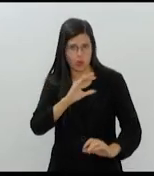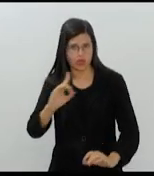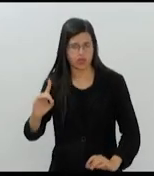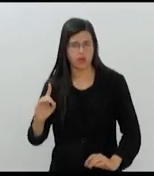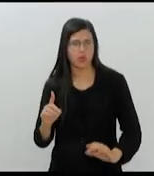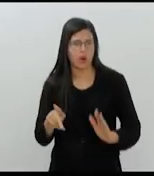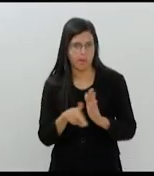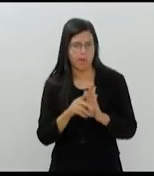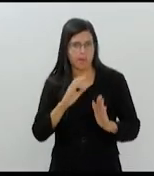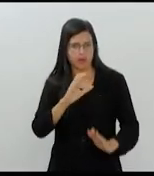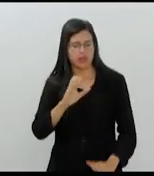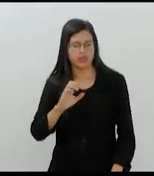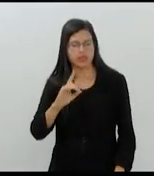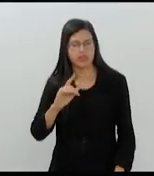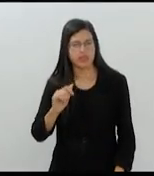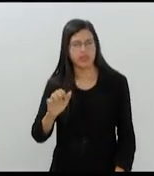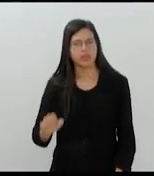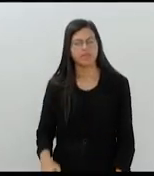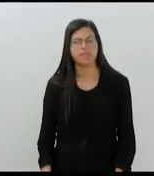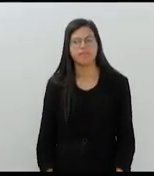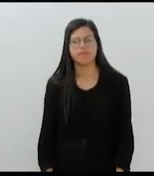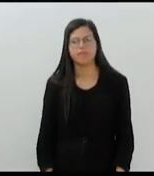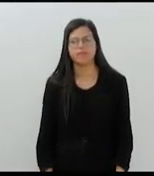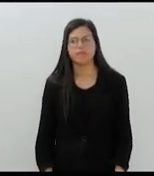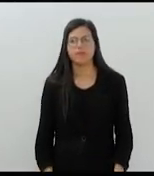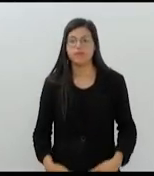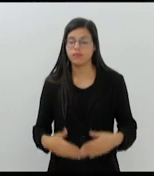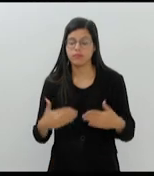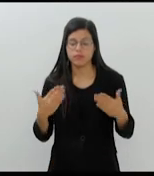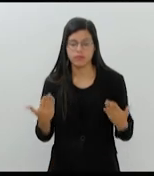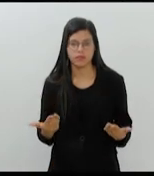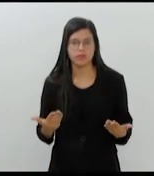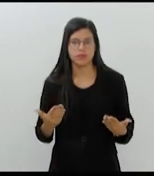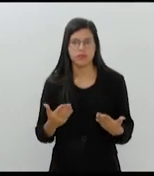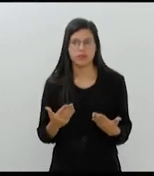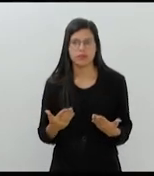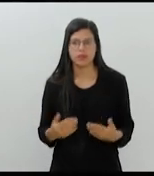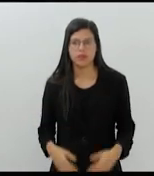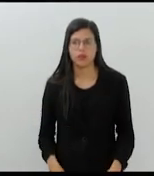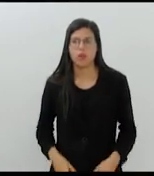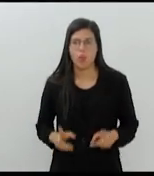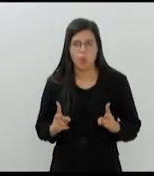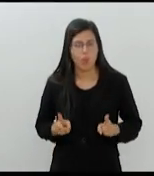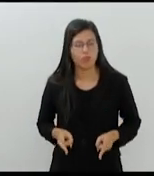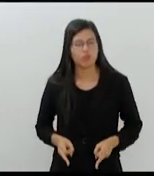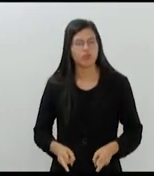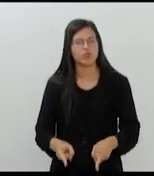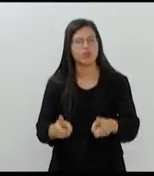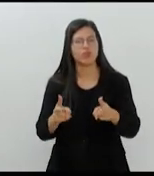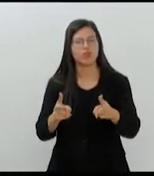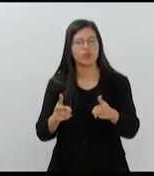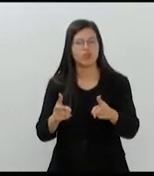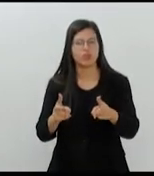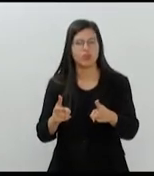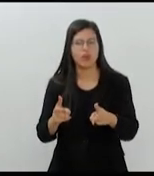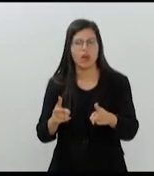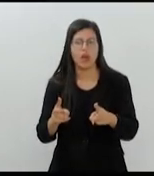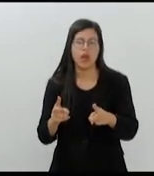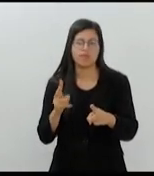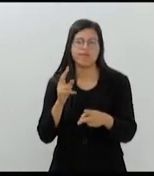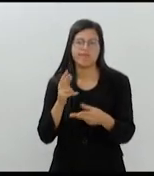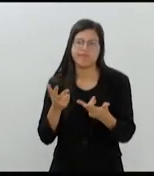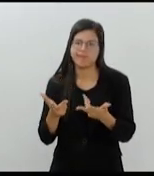Bom, a partir daí, evidentemente, vamos continuar a ver no Estado,